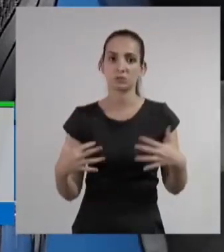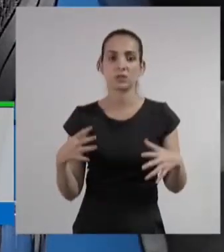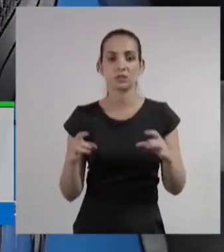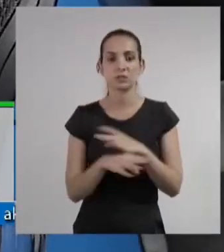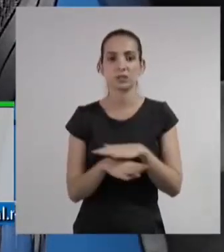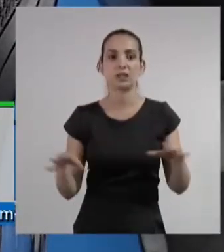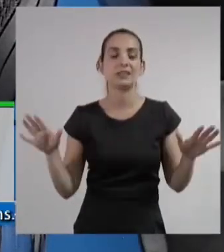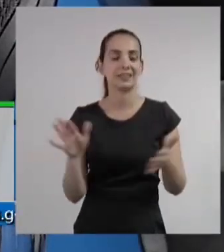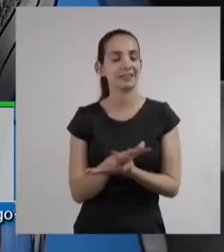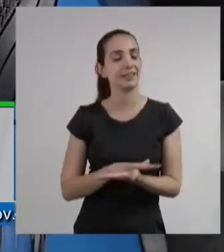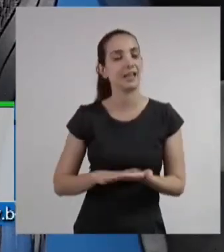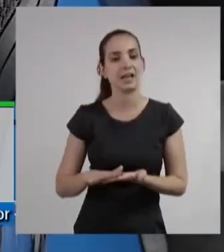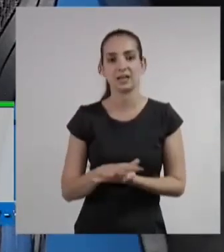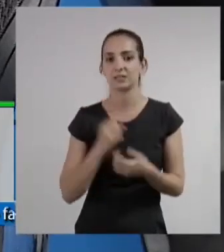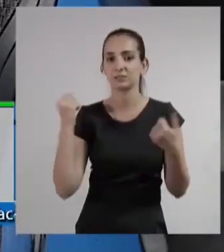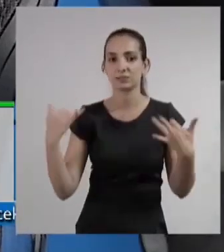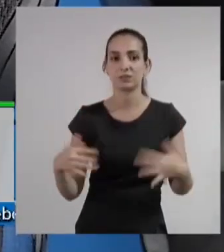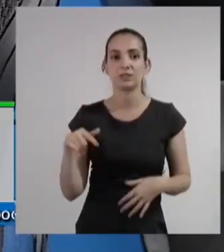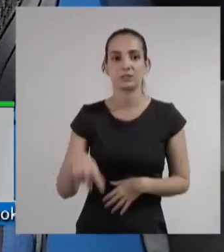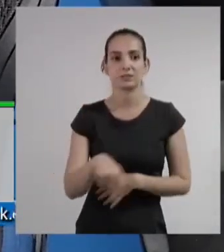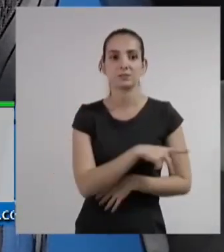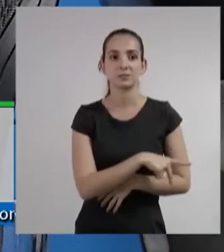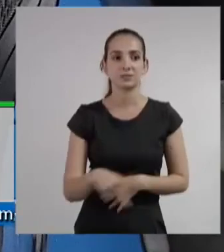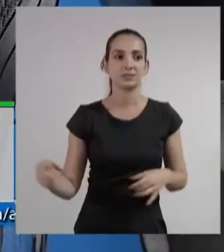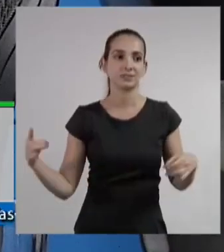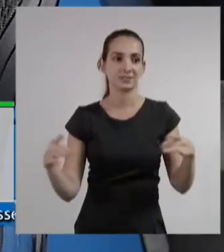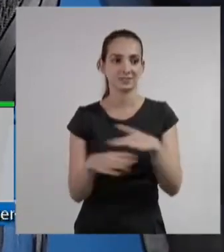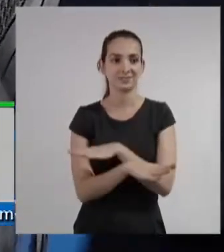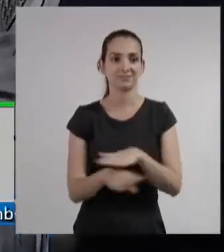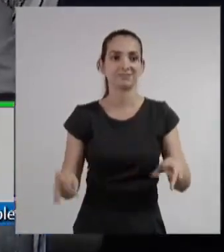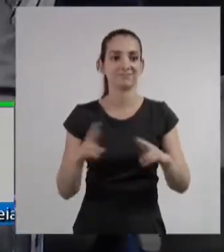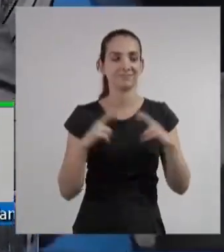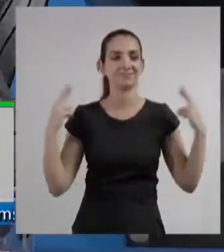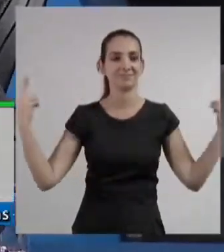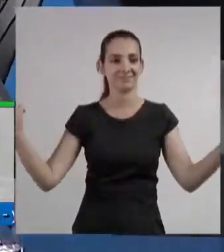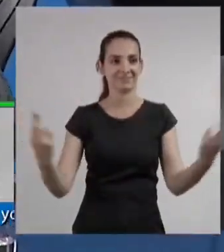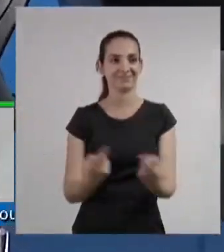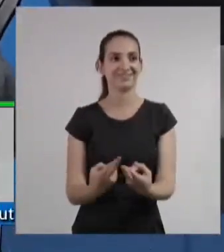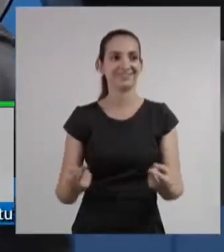explicações pessoais. Nada mais havendo a tratar, essa presidência encerra a presente sessão.